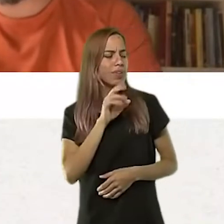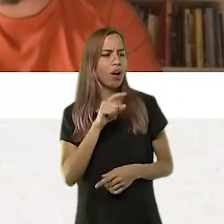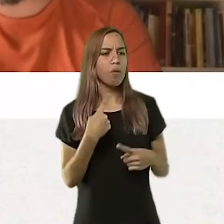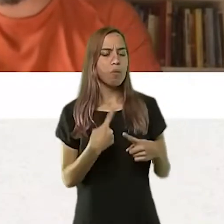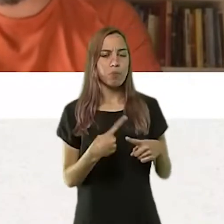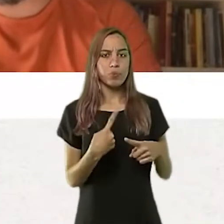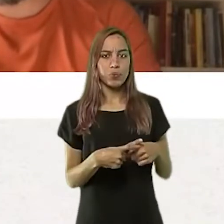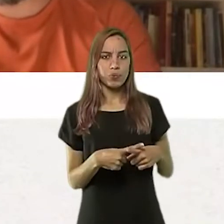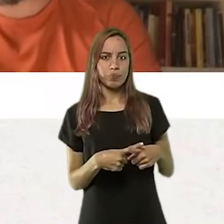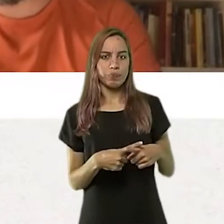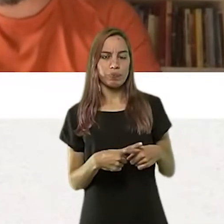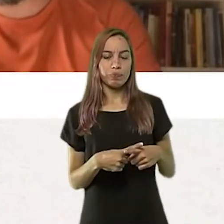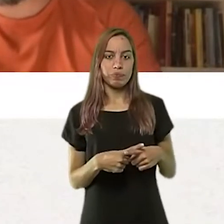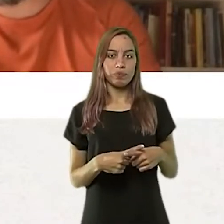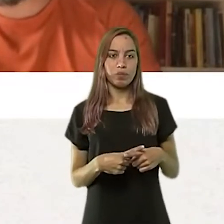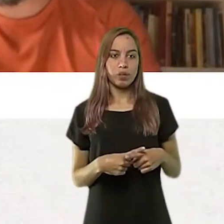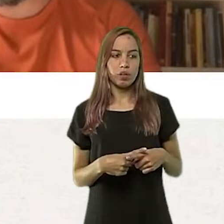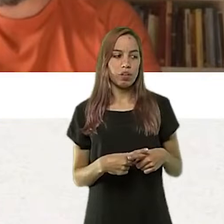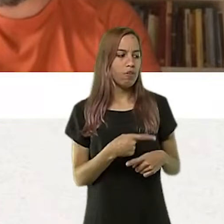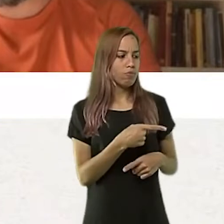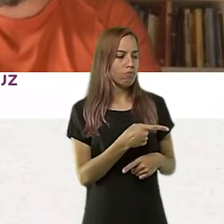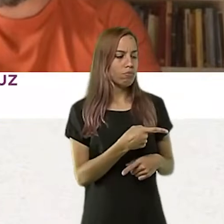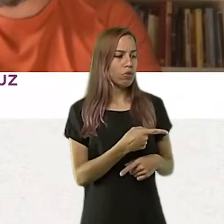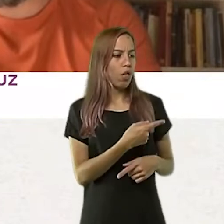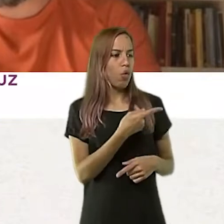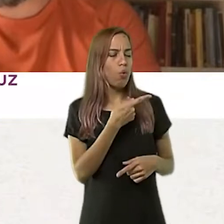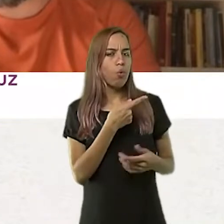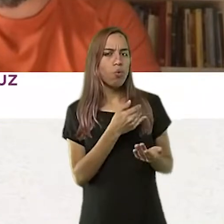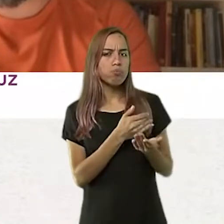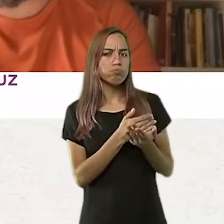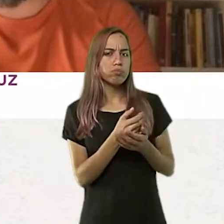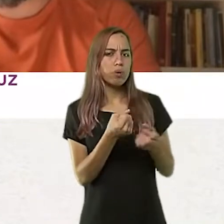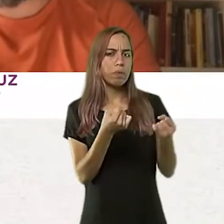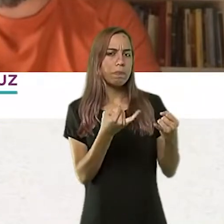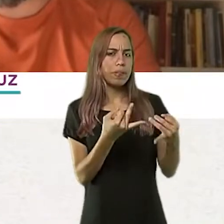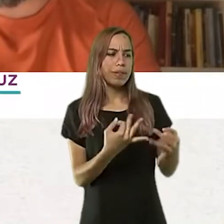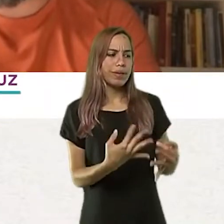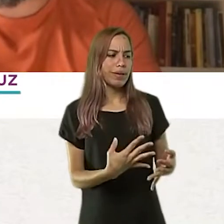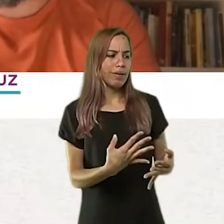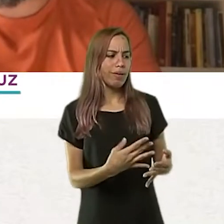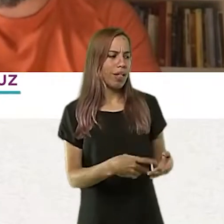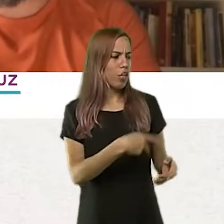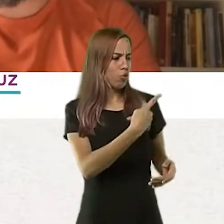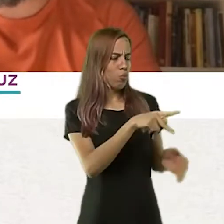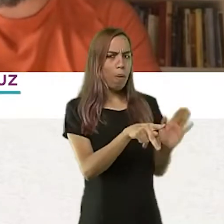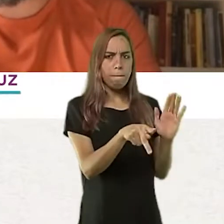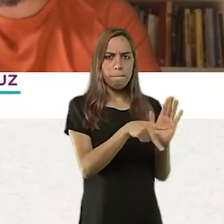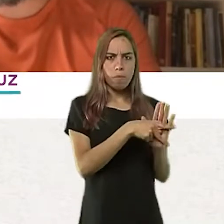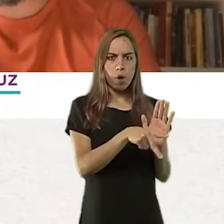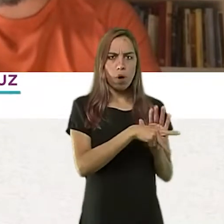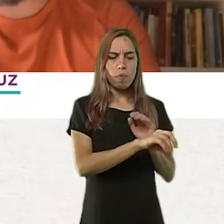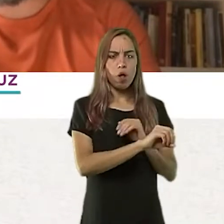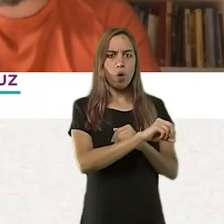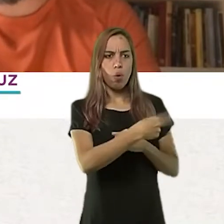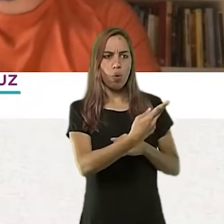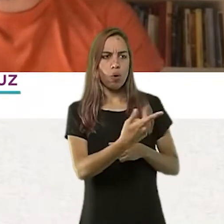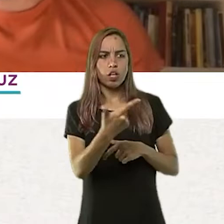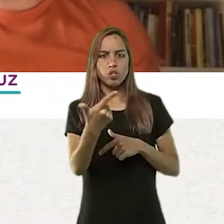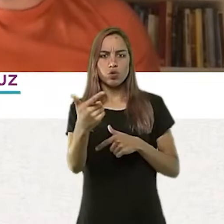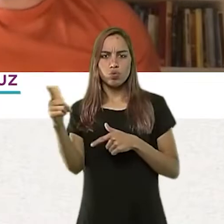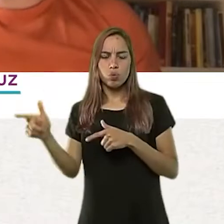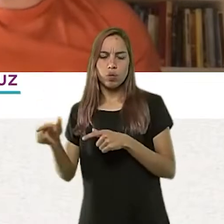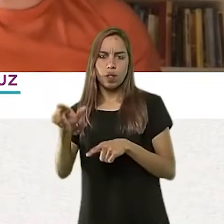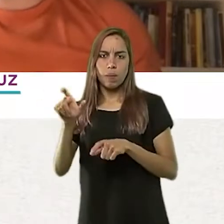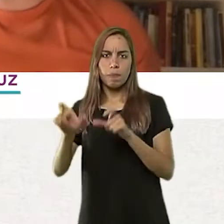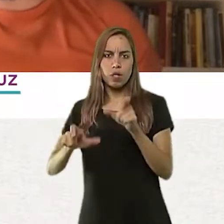síntese que você acabou de elaborar, ela é própria, ou você imagina que as pessoas também se sintam